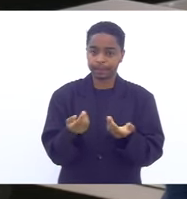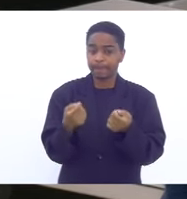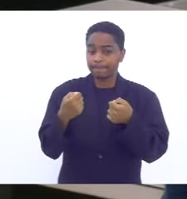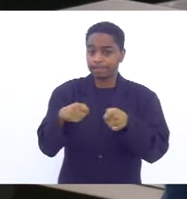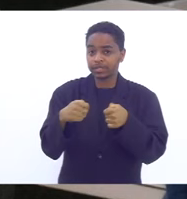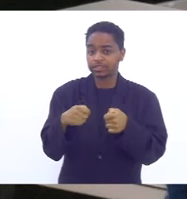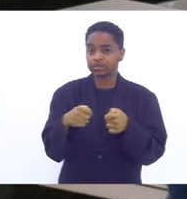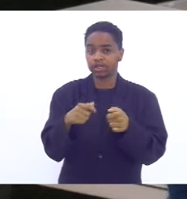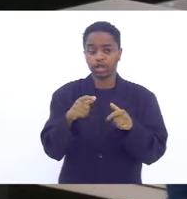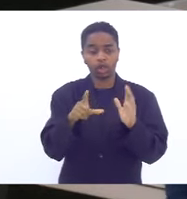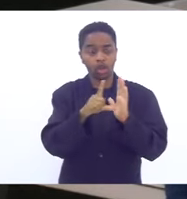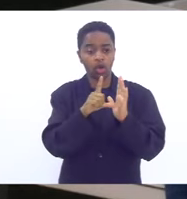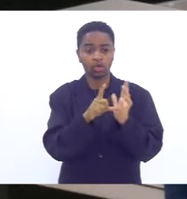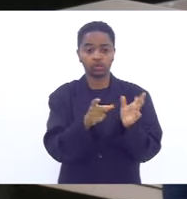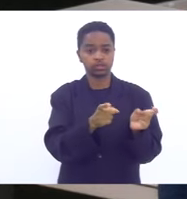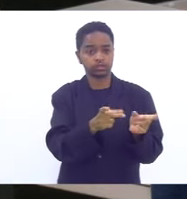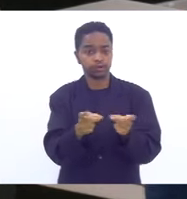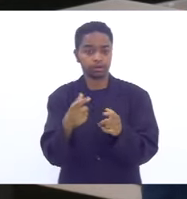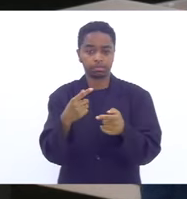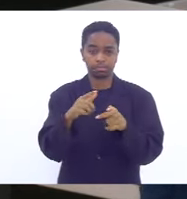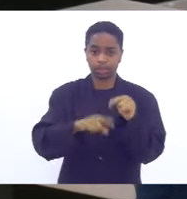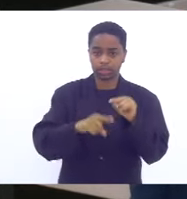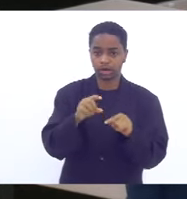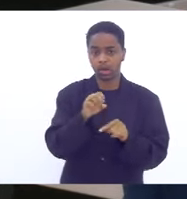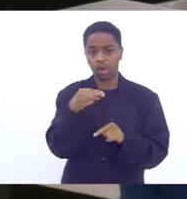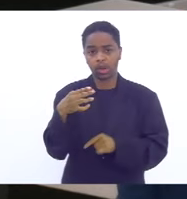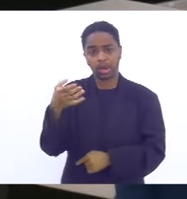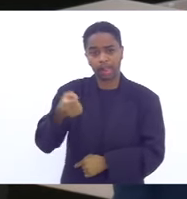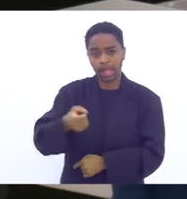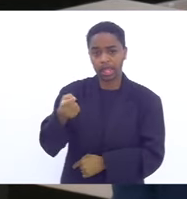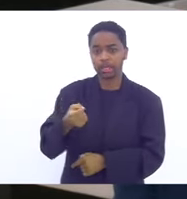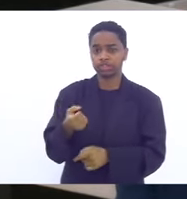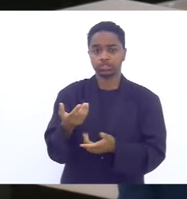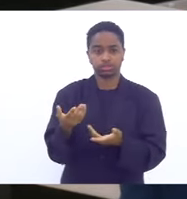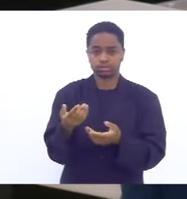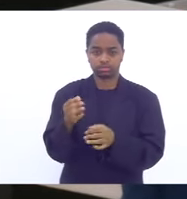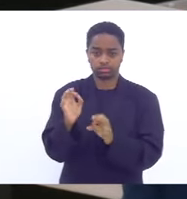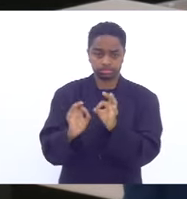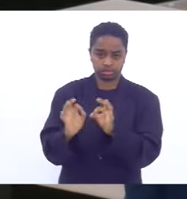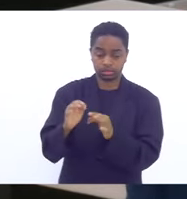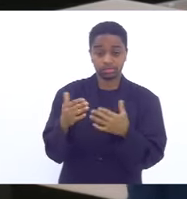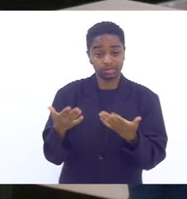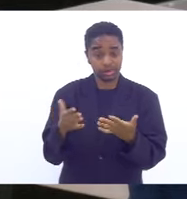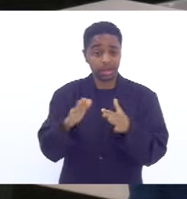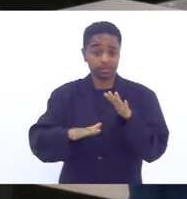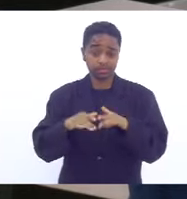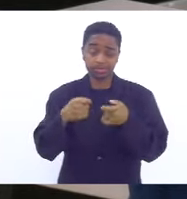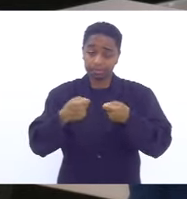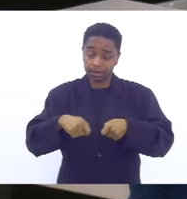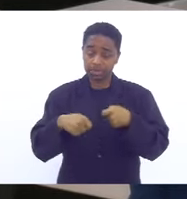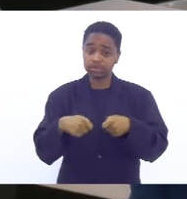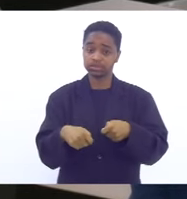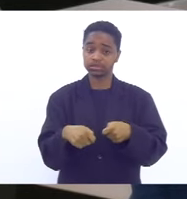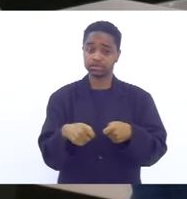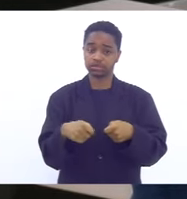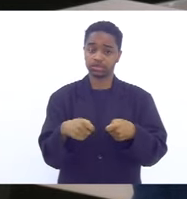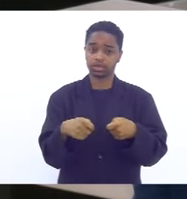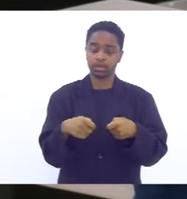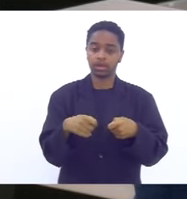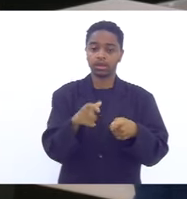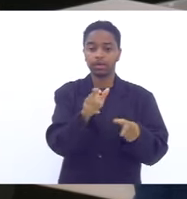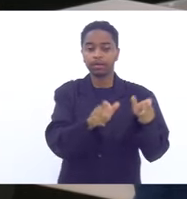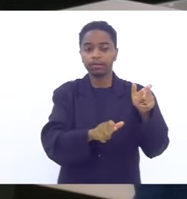o seu comércio para funcionar, ou a produção leiteira. Então, precisa, às vezes, a gente ter ainda